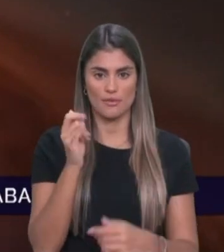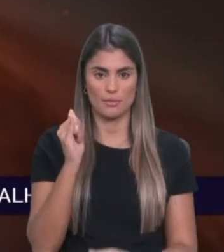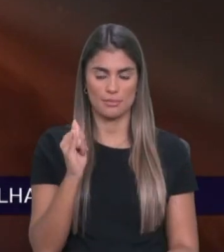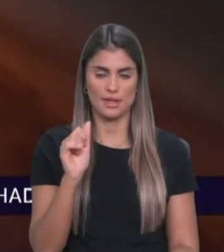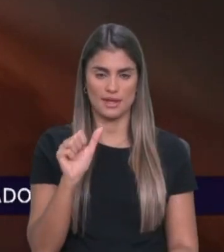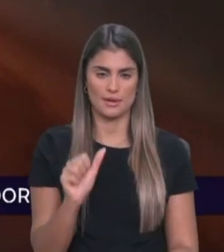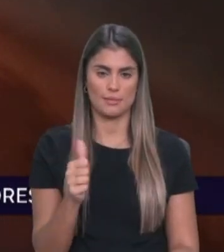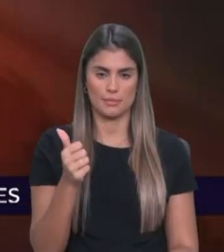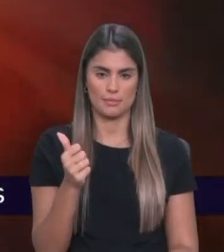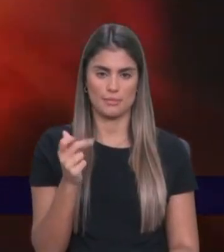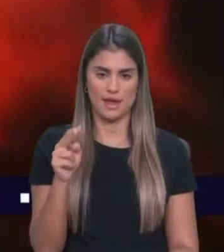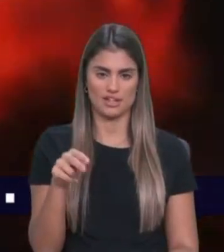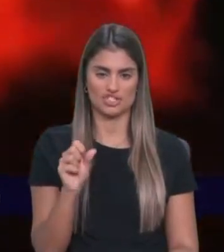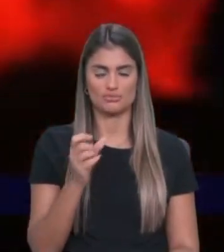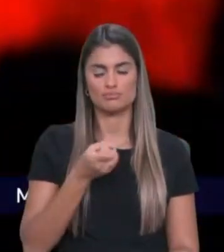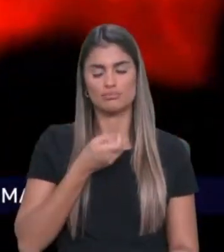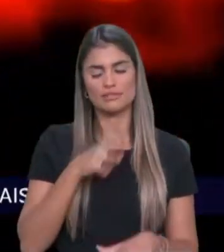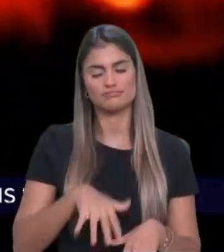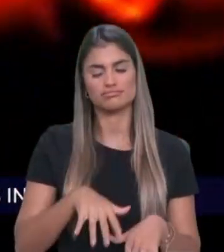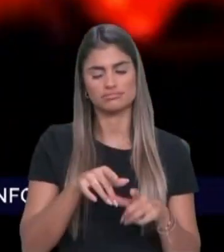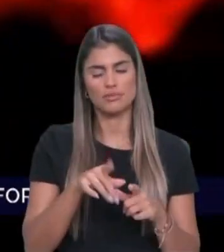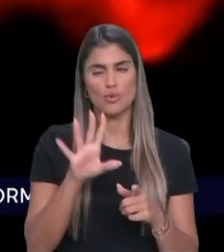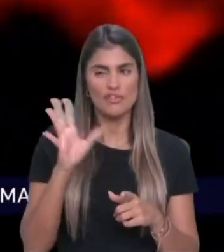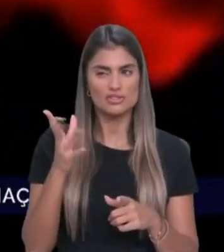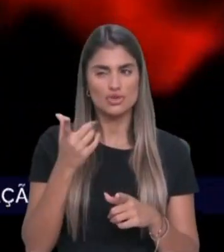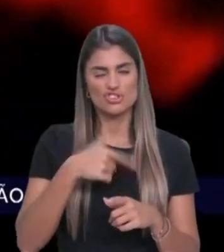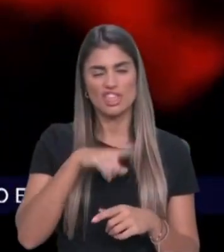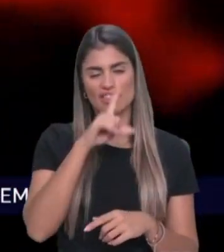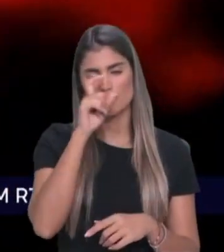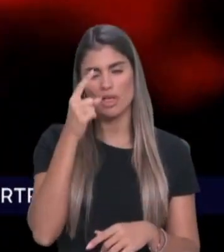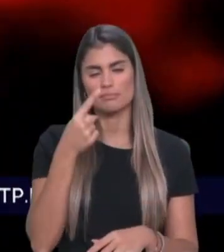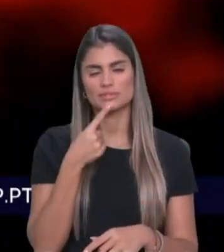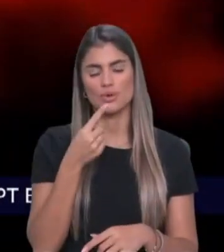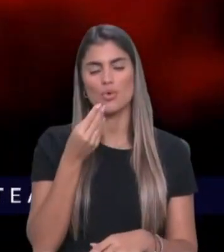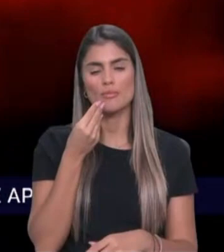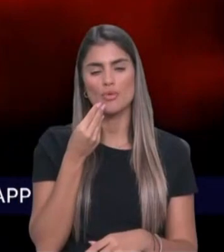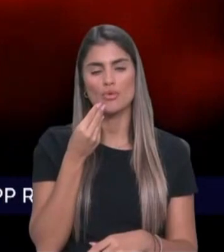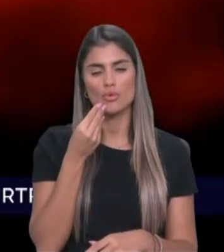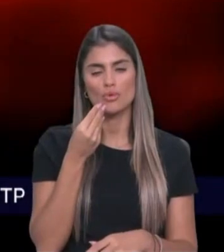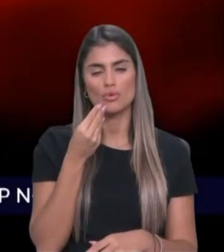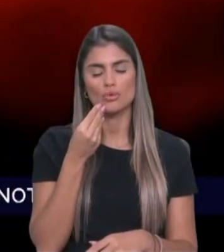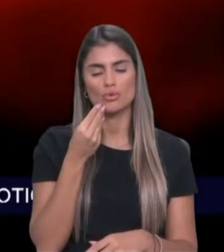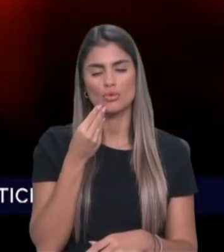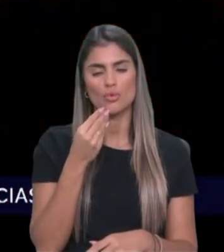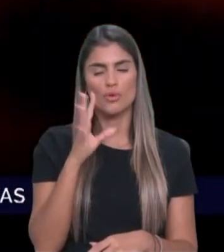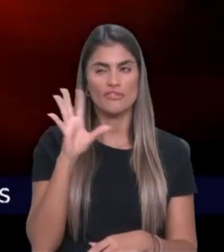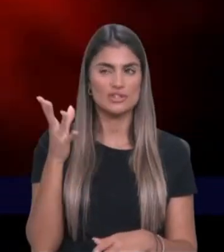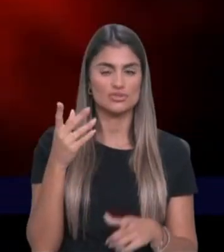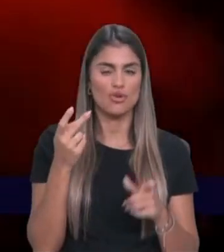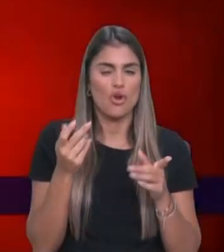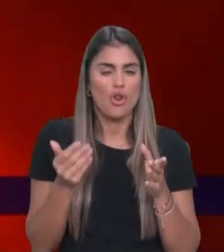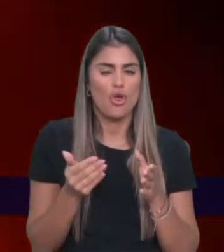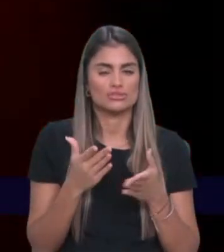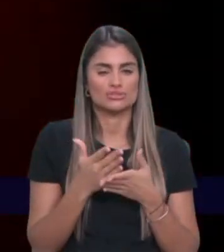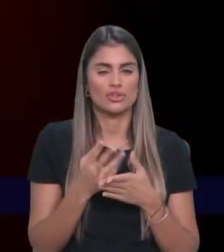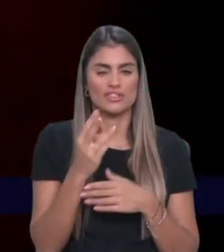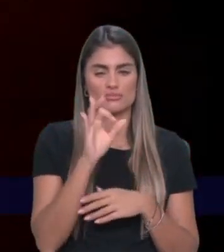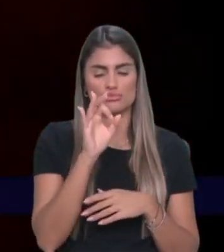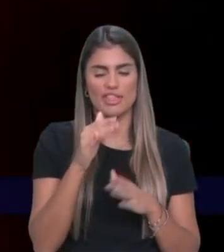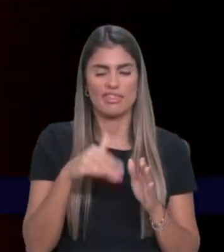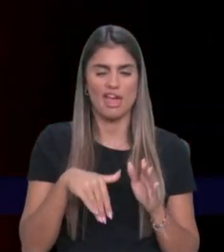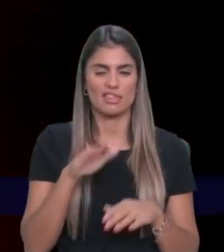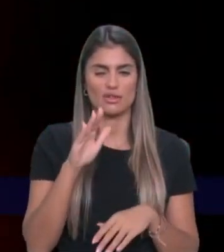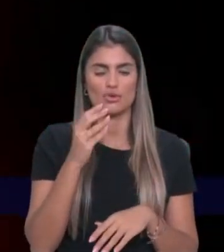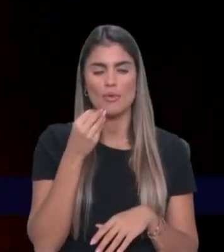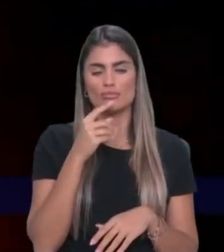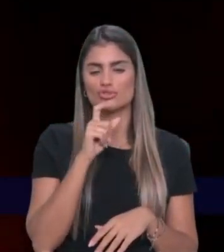a evolução do universo, nós temos alguma dificuldade em perceber como é que tão cedo no universo, o universo era bebê, tinha apenas 3% da sua idade, como é